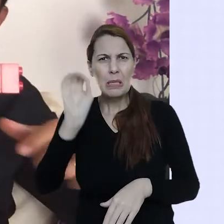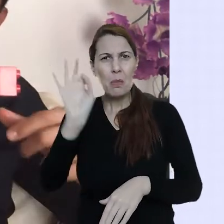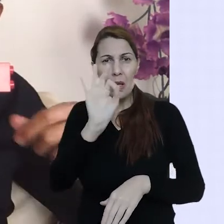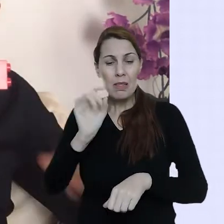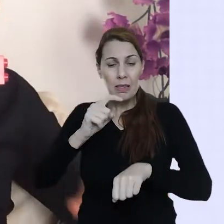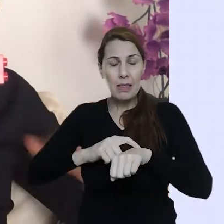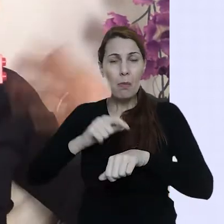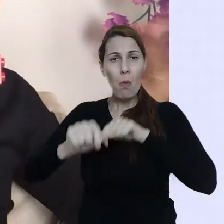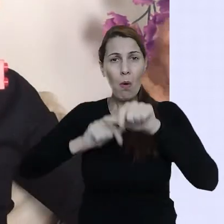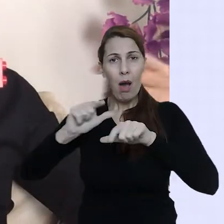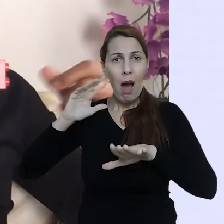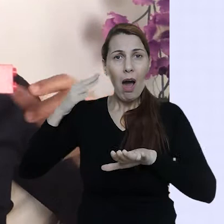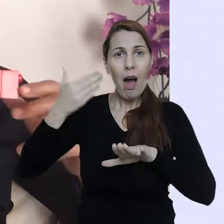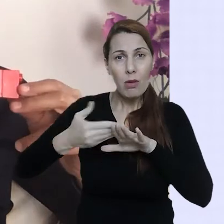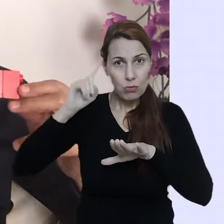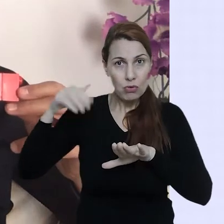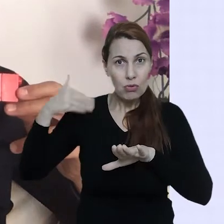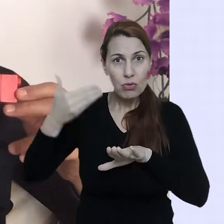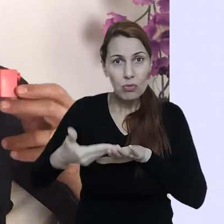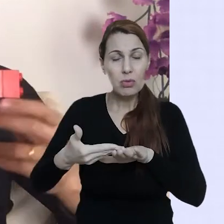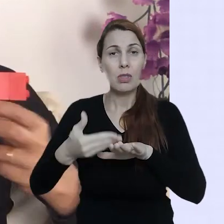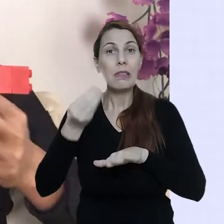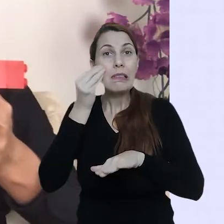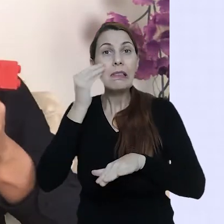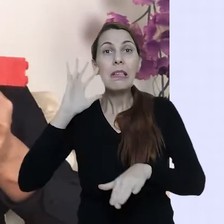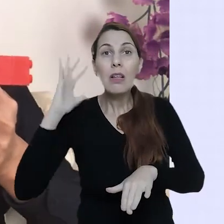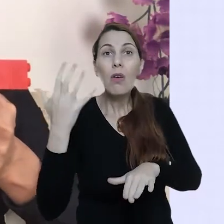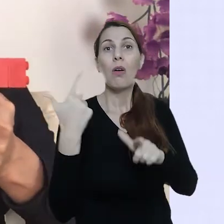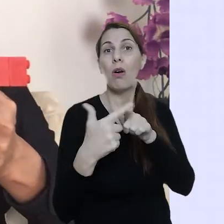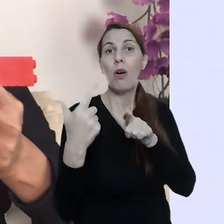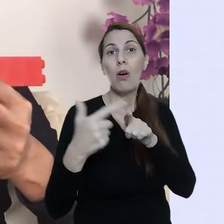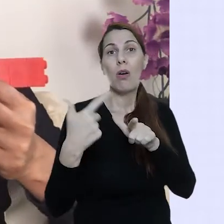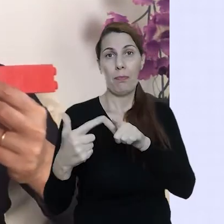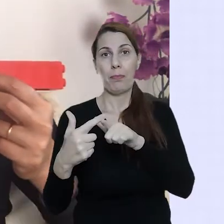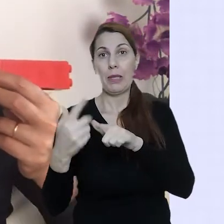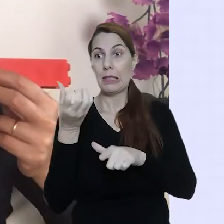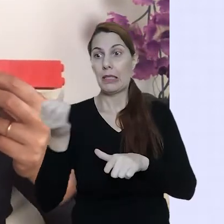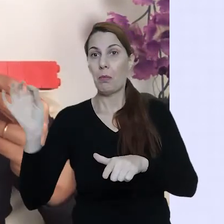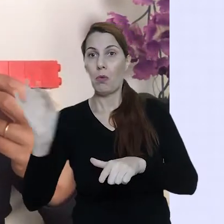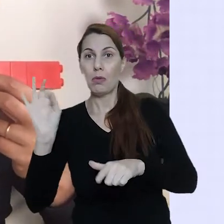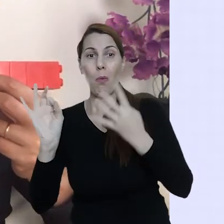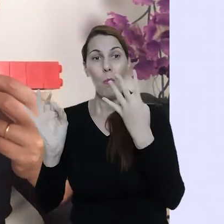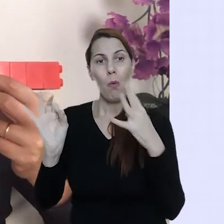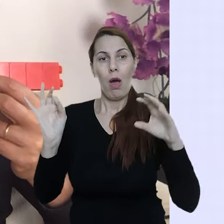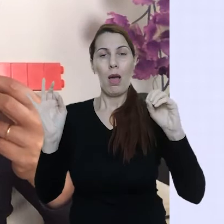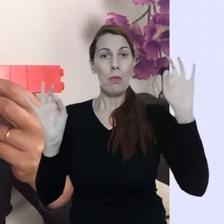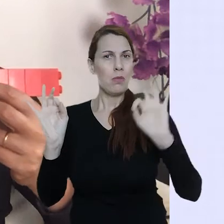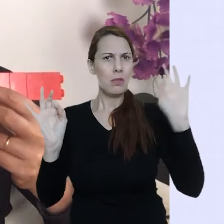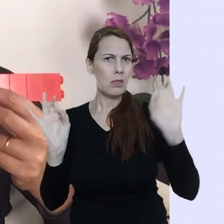60% do seu trabalho é apagar incêndio, enquanto que o restante